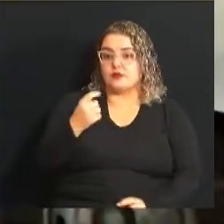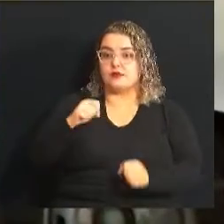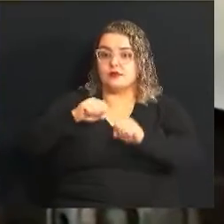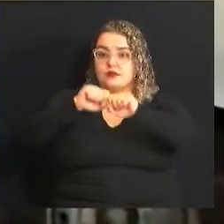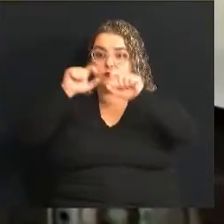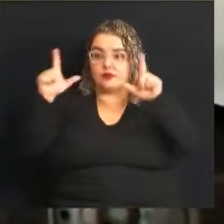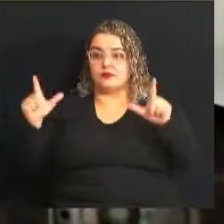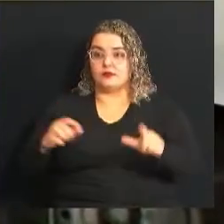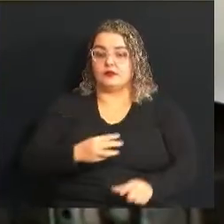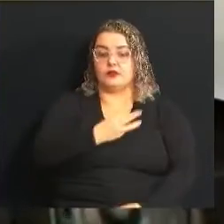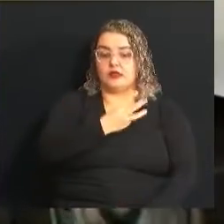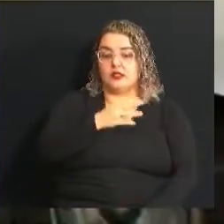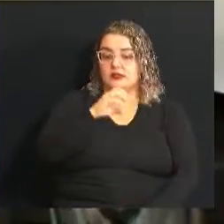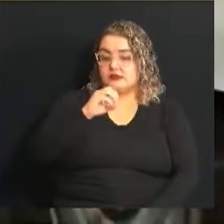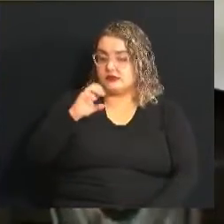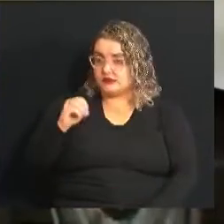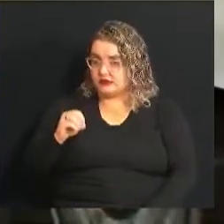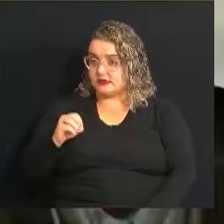300 marmitex,